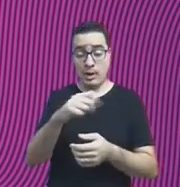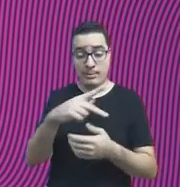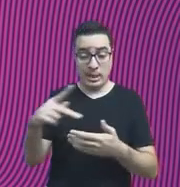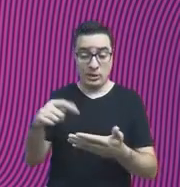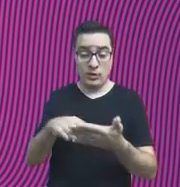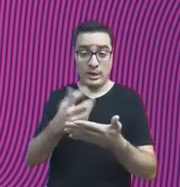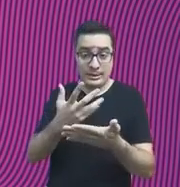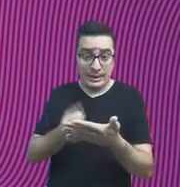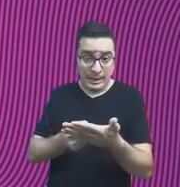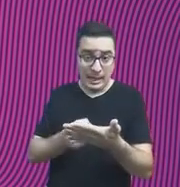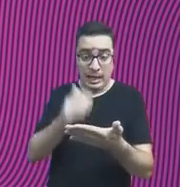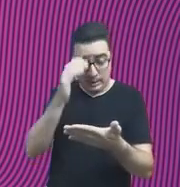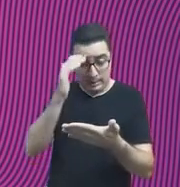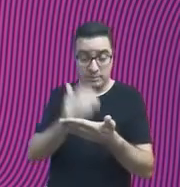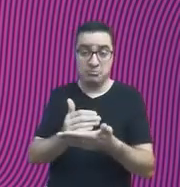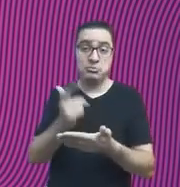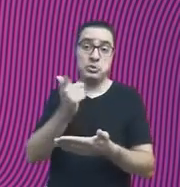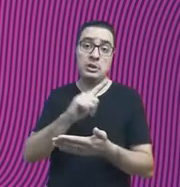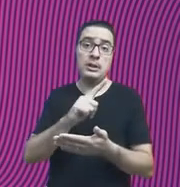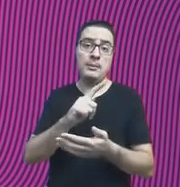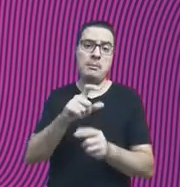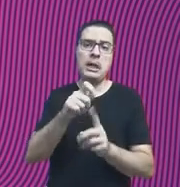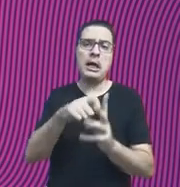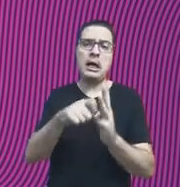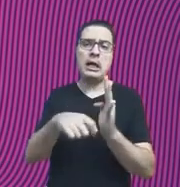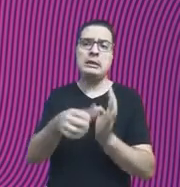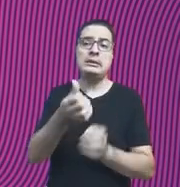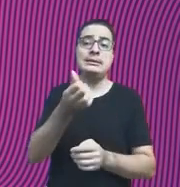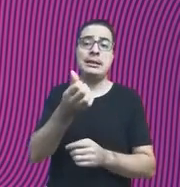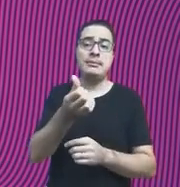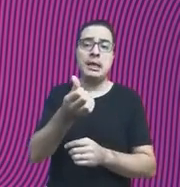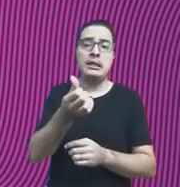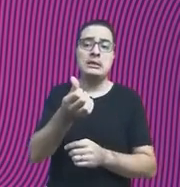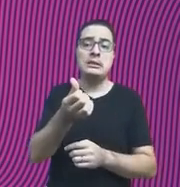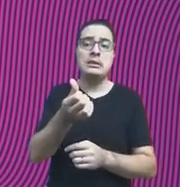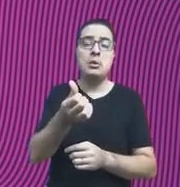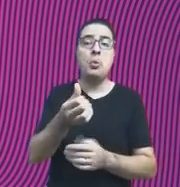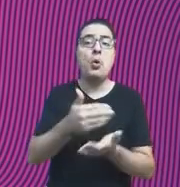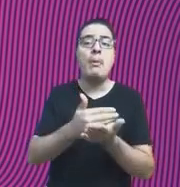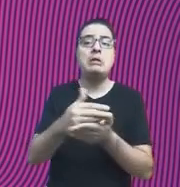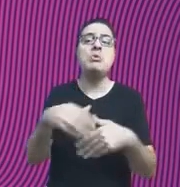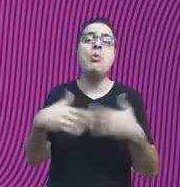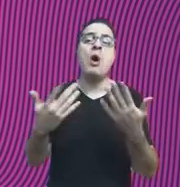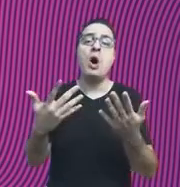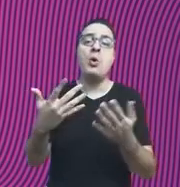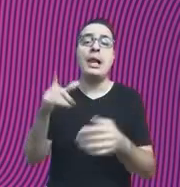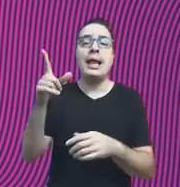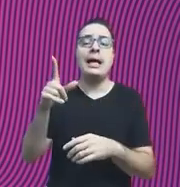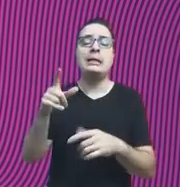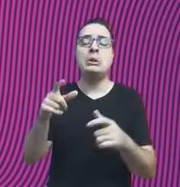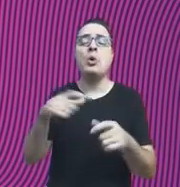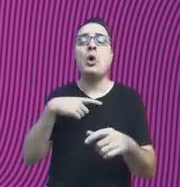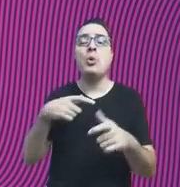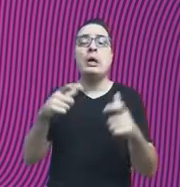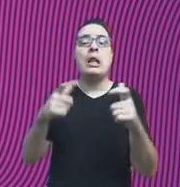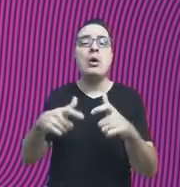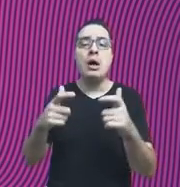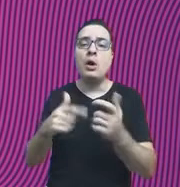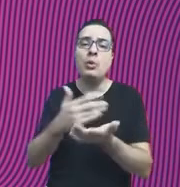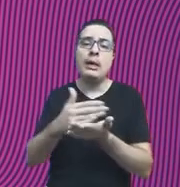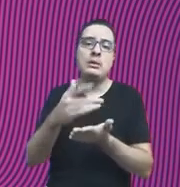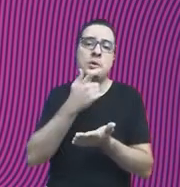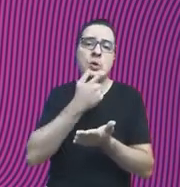demorar 6 meses e vai... Ninguém sabe ainda onde começa, qual é a cidade do Reino Unido que começa. Mas isso é a